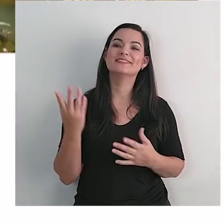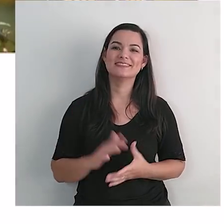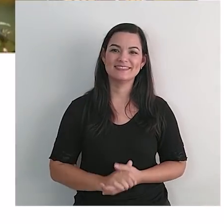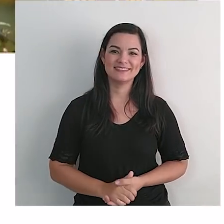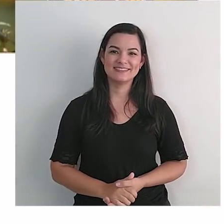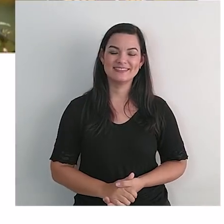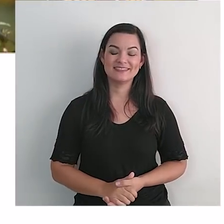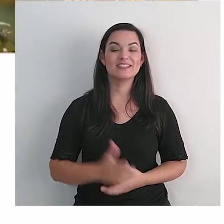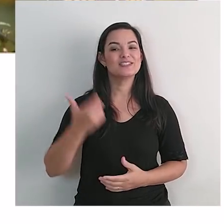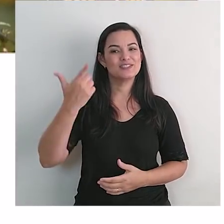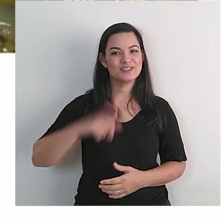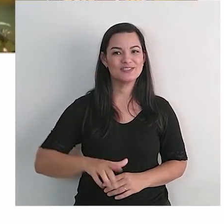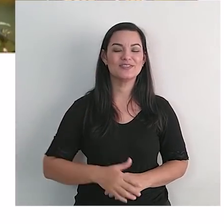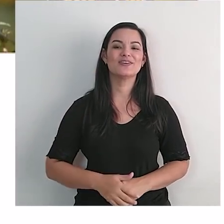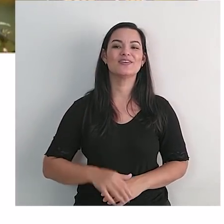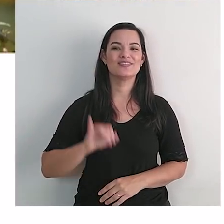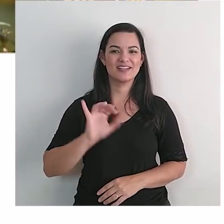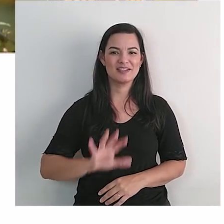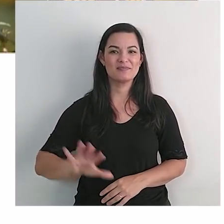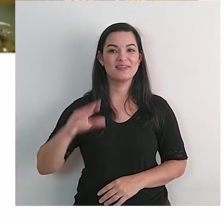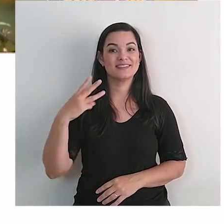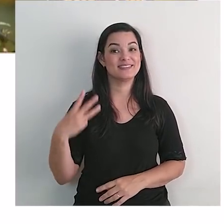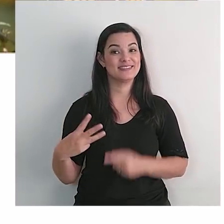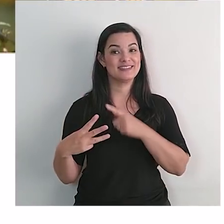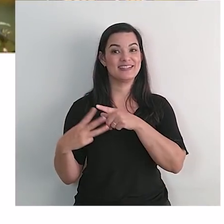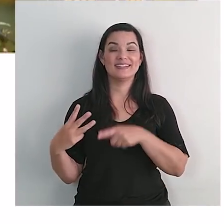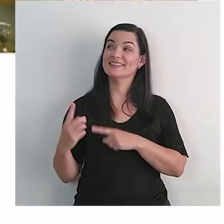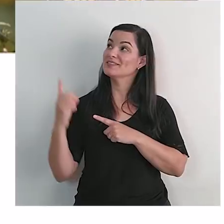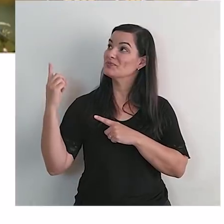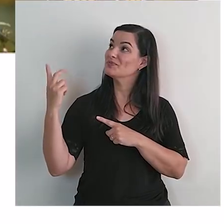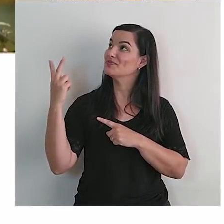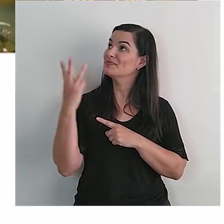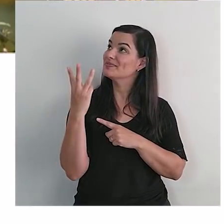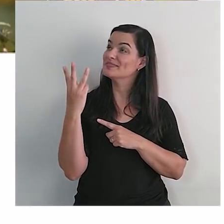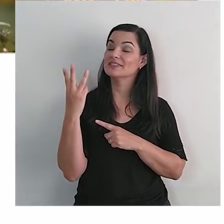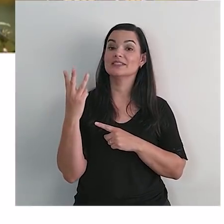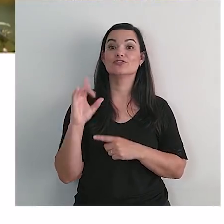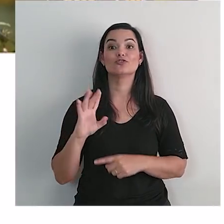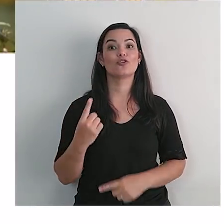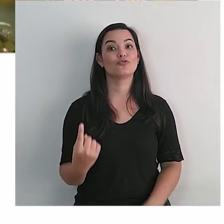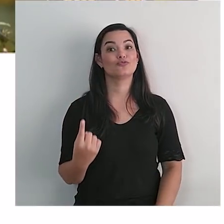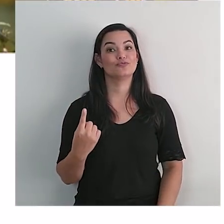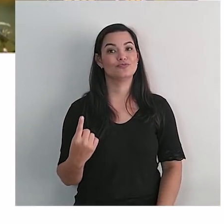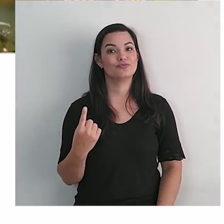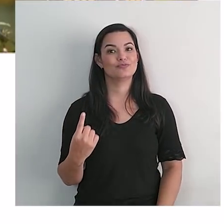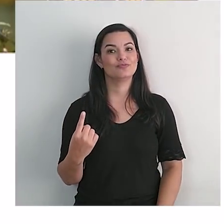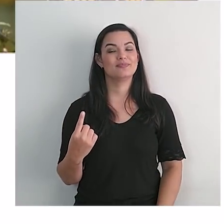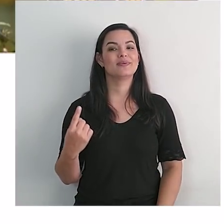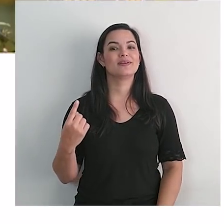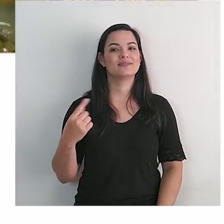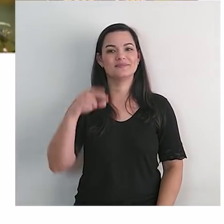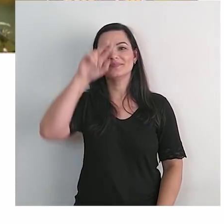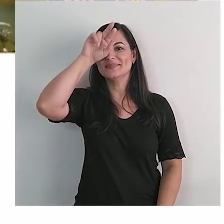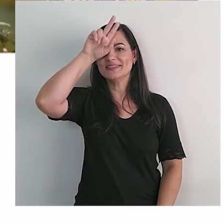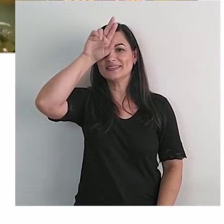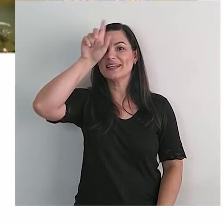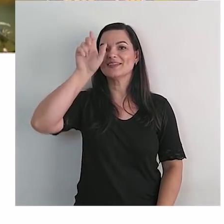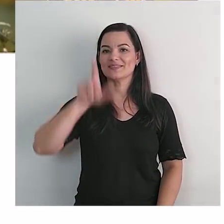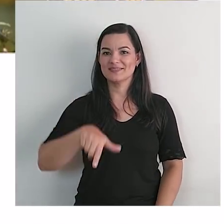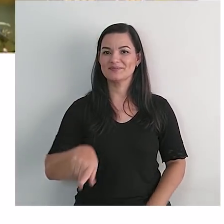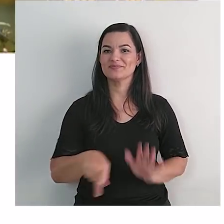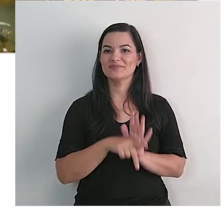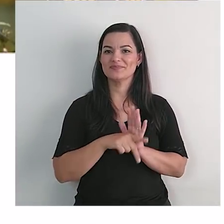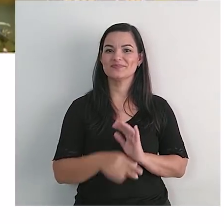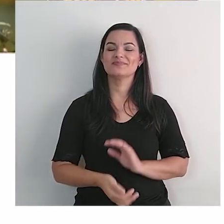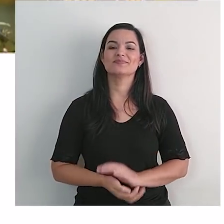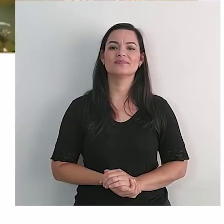coitado. Novamente nós temos 3 imagens e só uma delas é inseto.